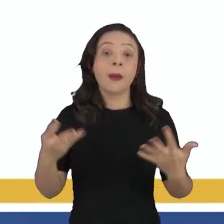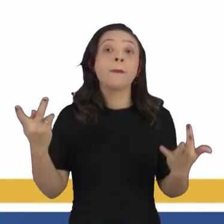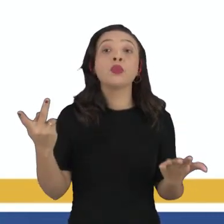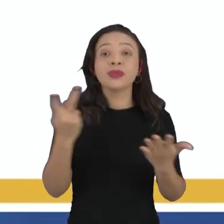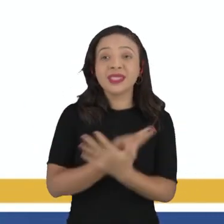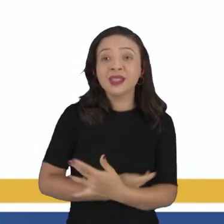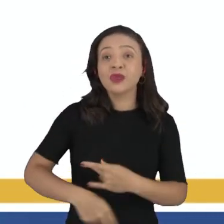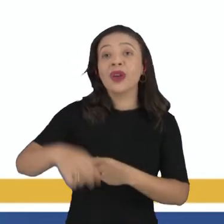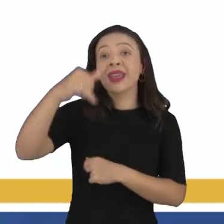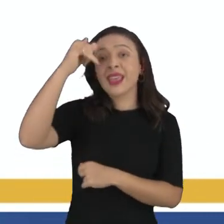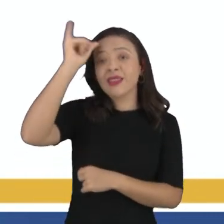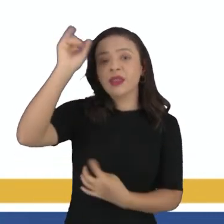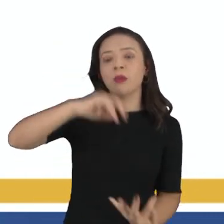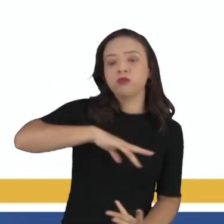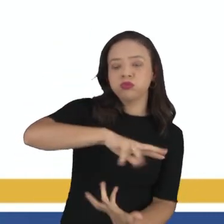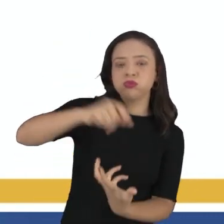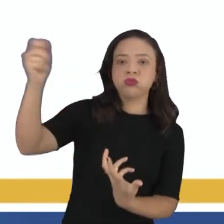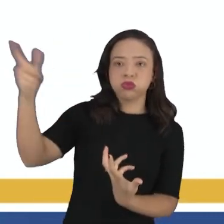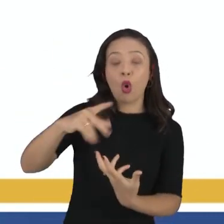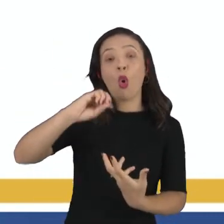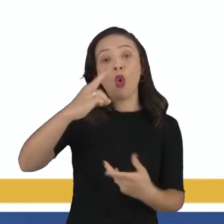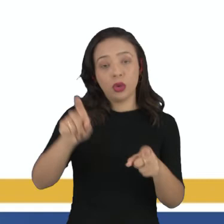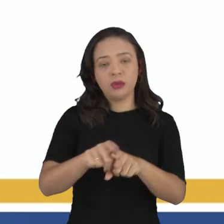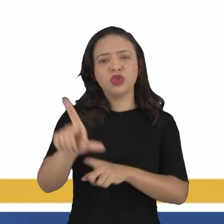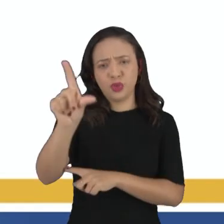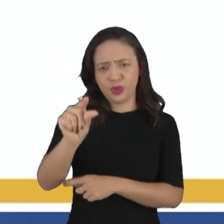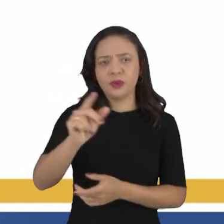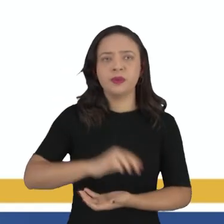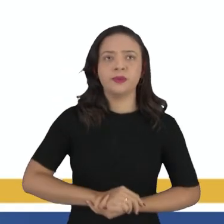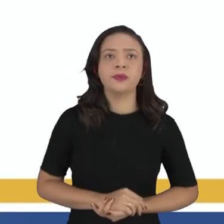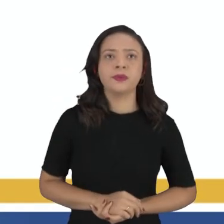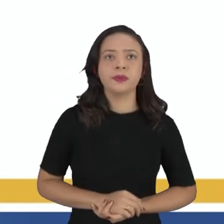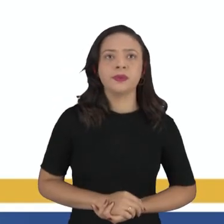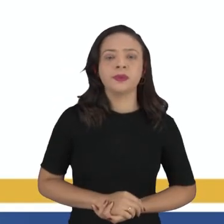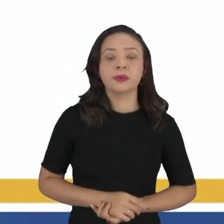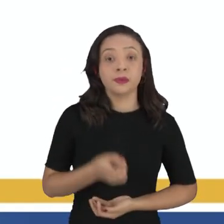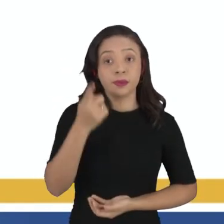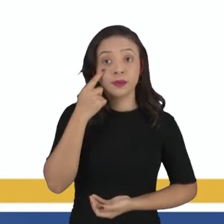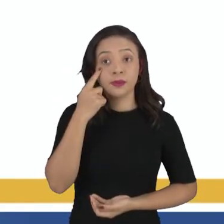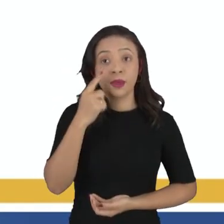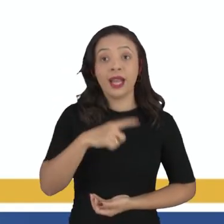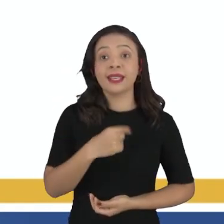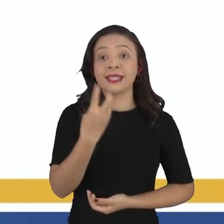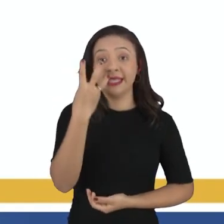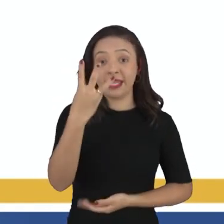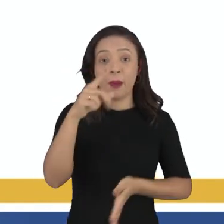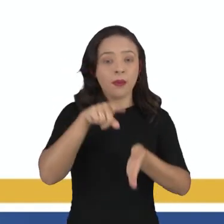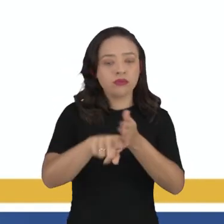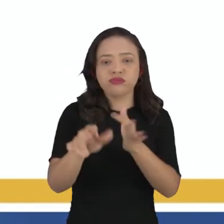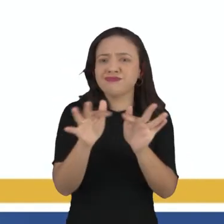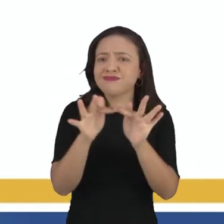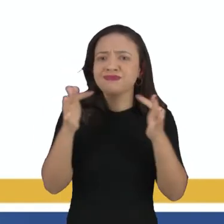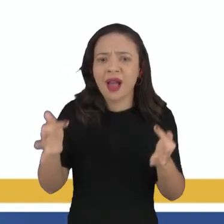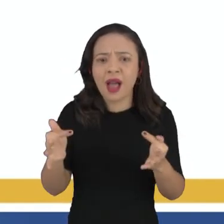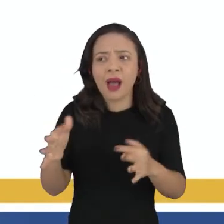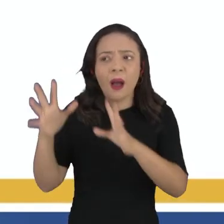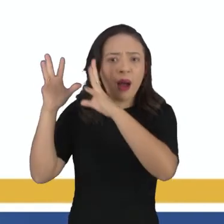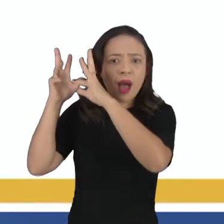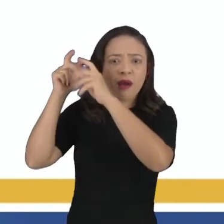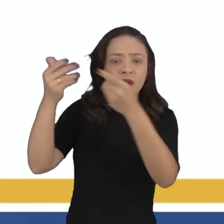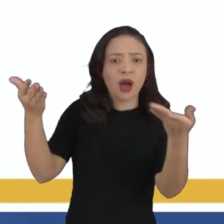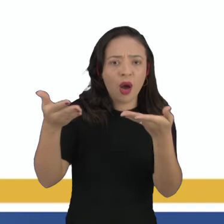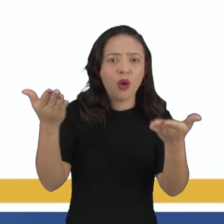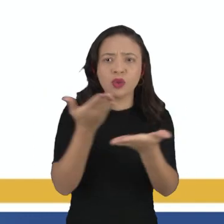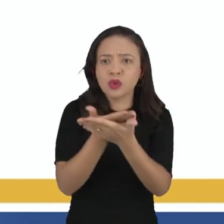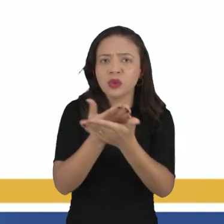ali frear, né, o aquecimento global, tá bom? Temos aí na telinha 3 questões bem simples, tá? Para revisar nossa aula de